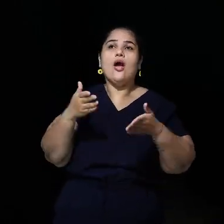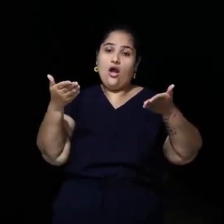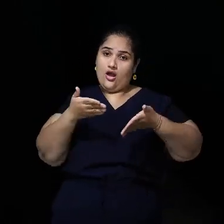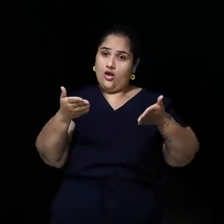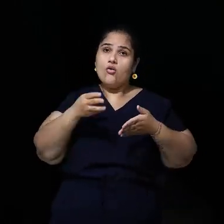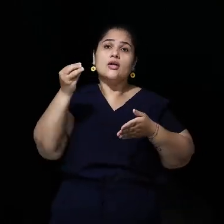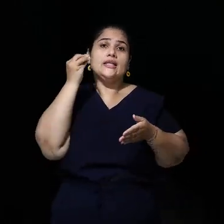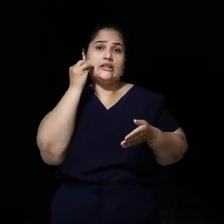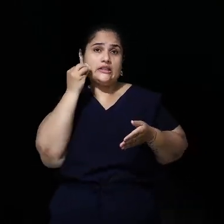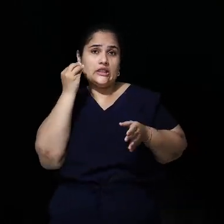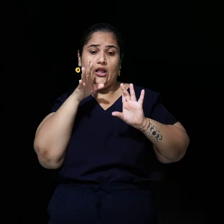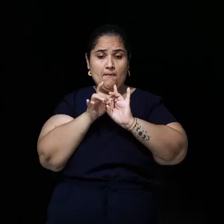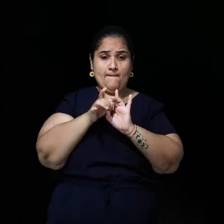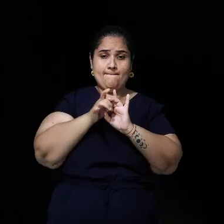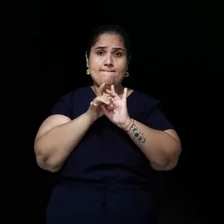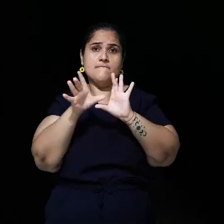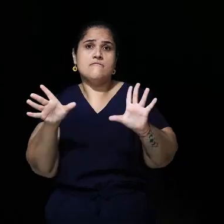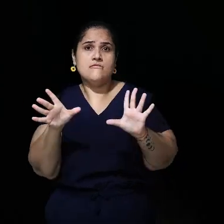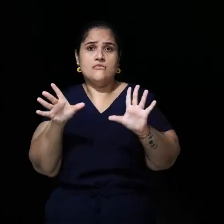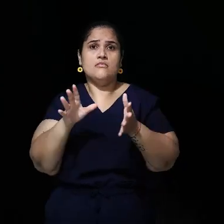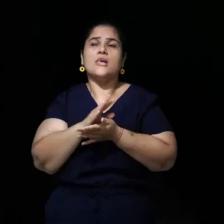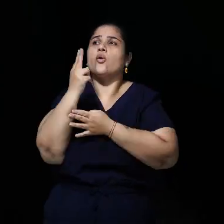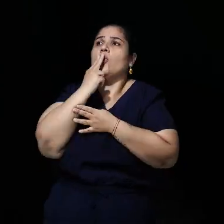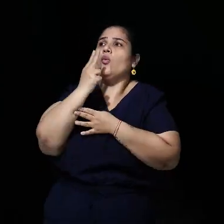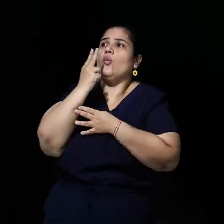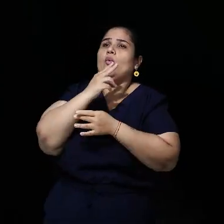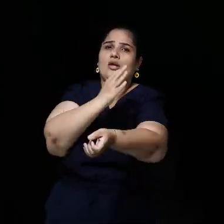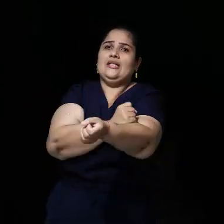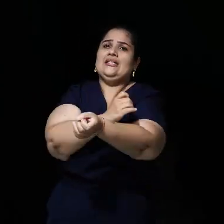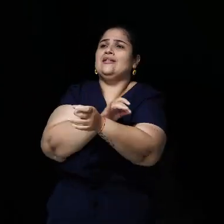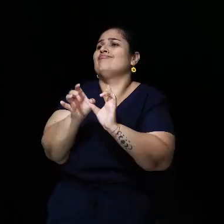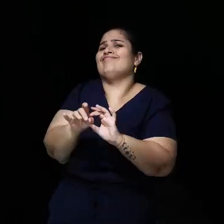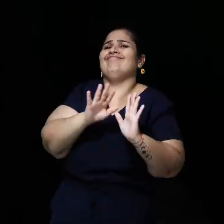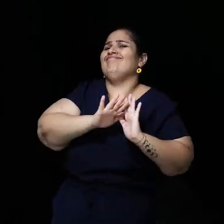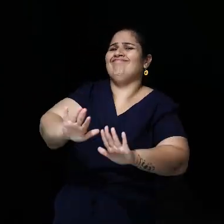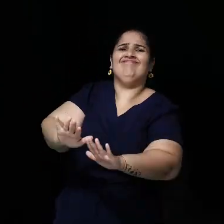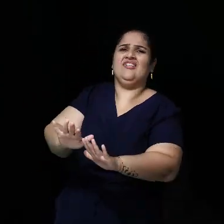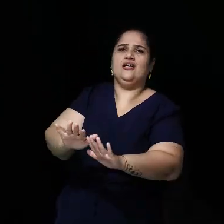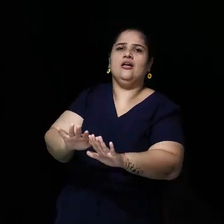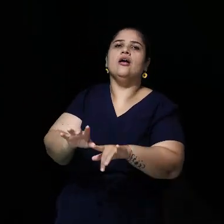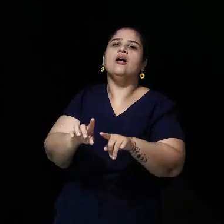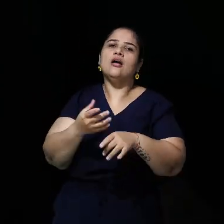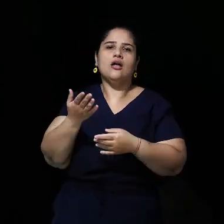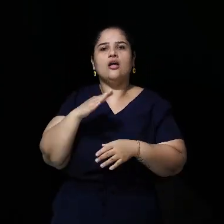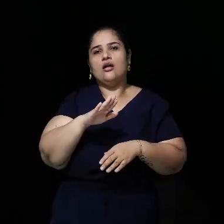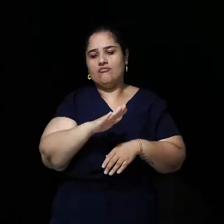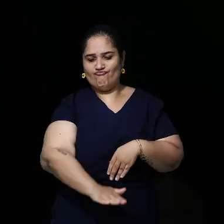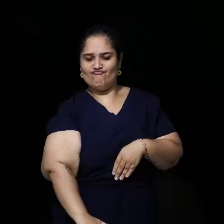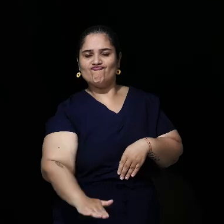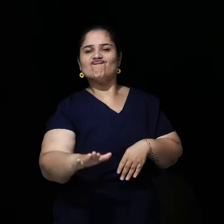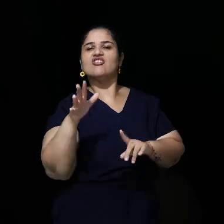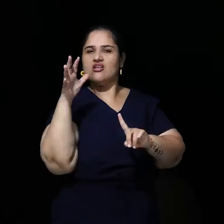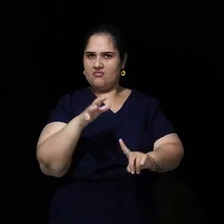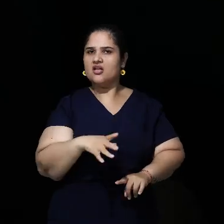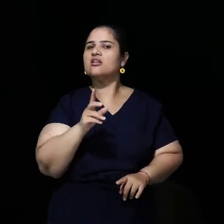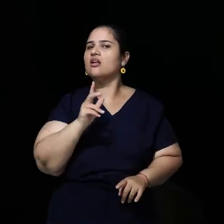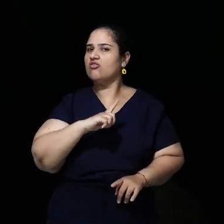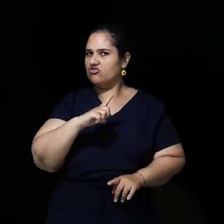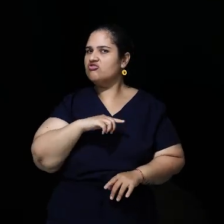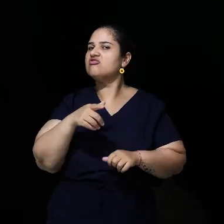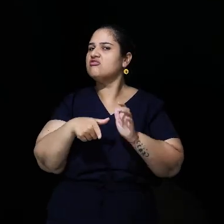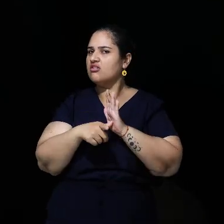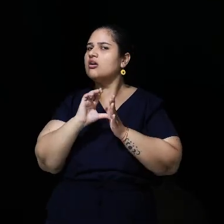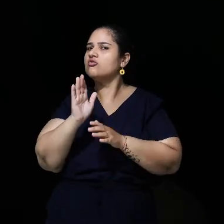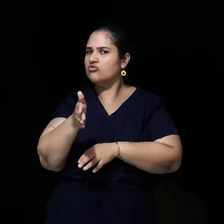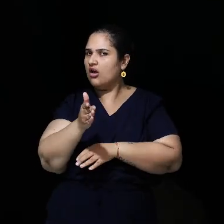cigarro. Causado justamente pela depressão e ansiedade que desde pequeno eu tive, né? Porém, não tive tratamento. Hoje, o único tratamento